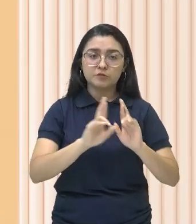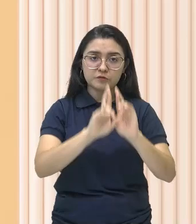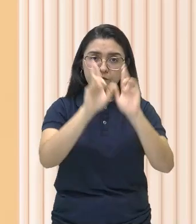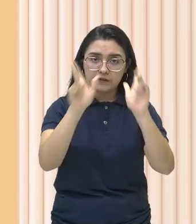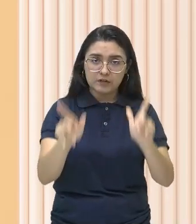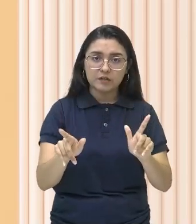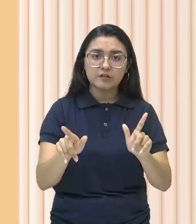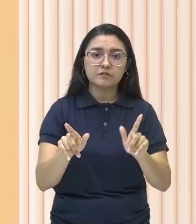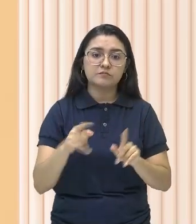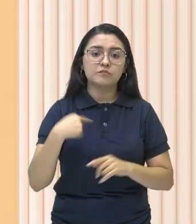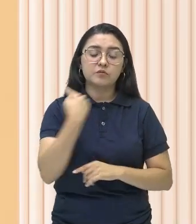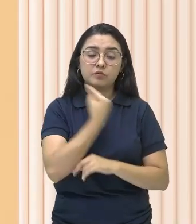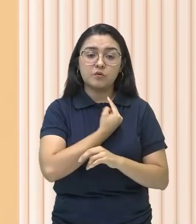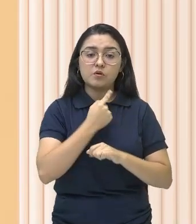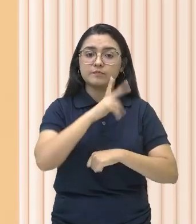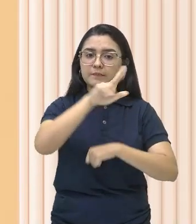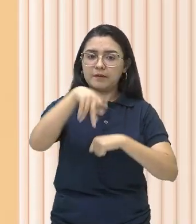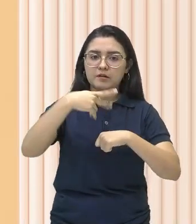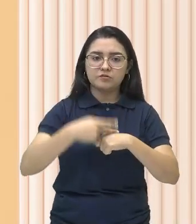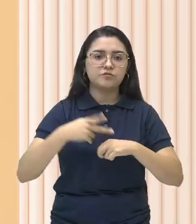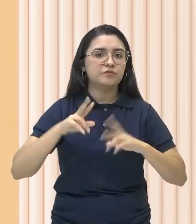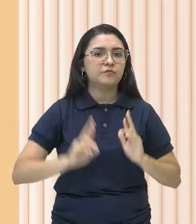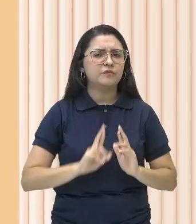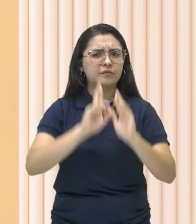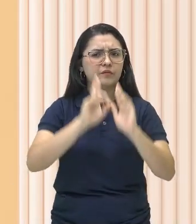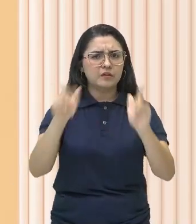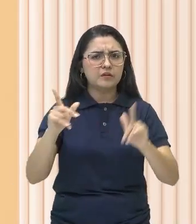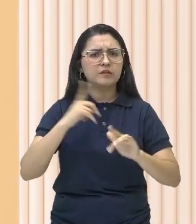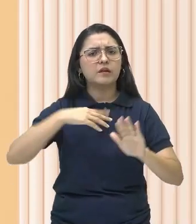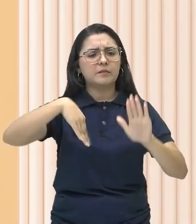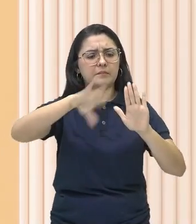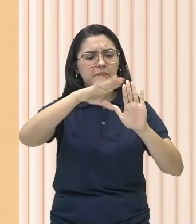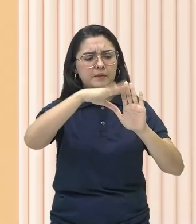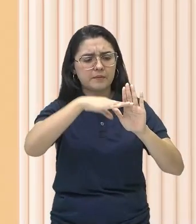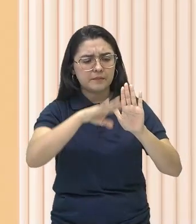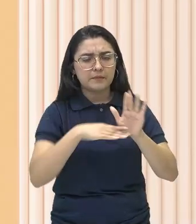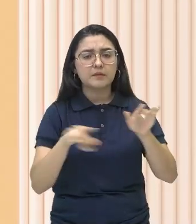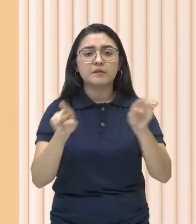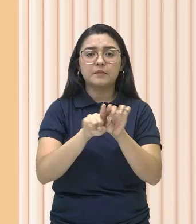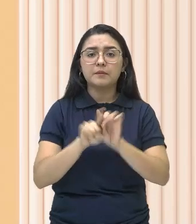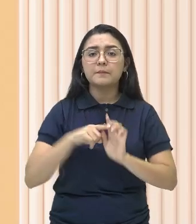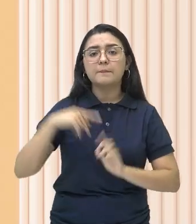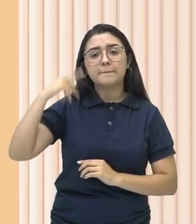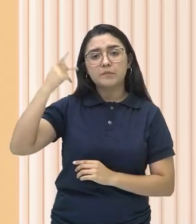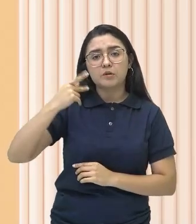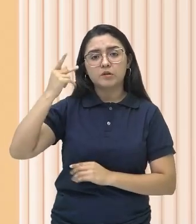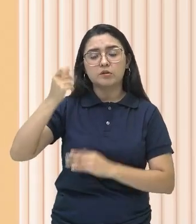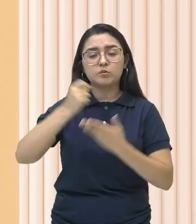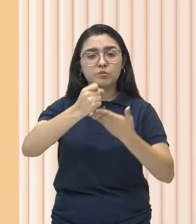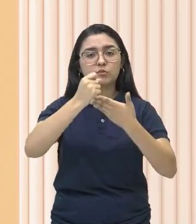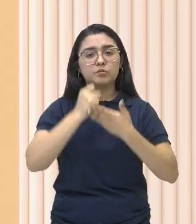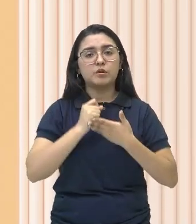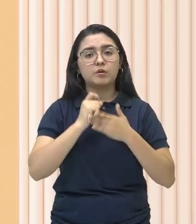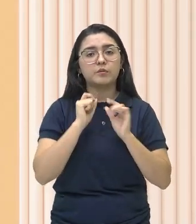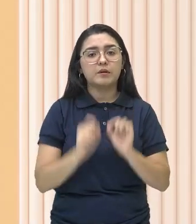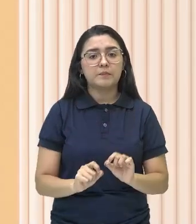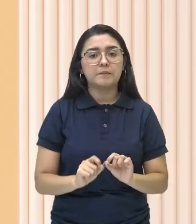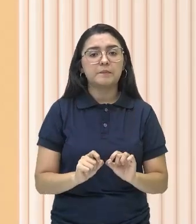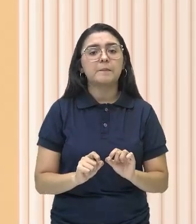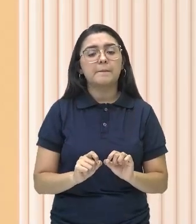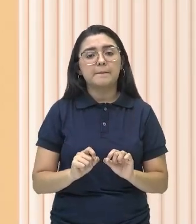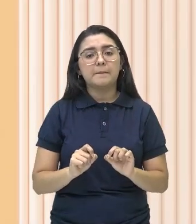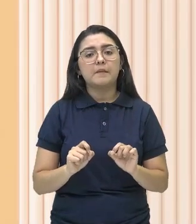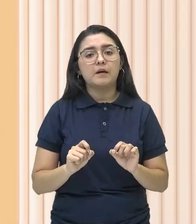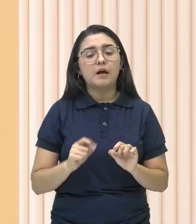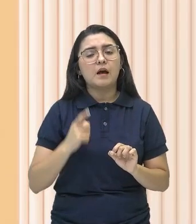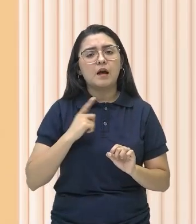né? Nós somos um país de diferentes. E existem programas e políticas que nos ajudam, né? Que devem ajudar, pelo